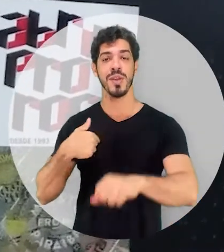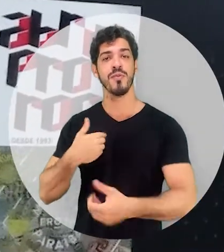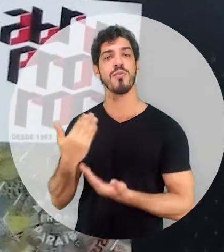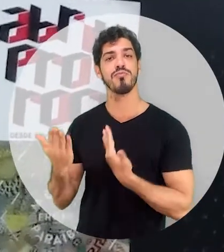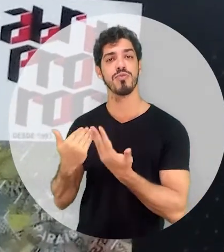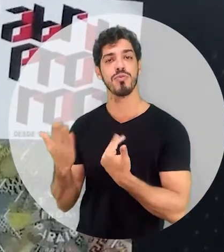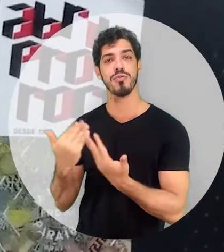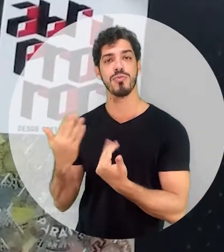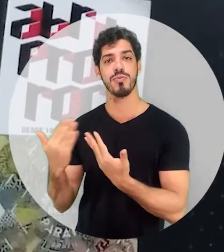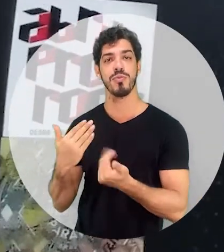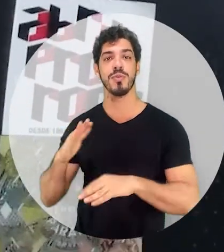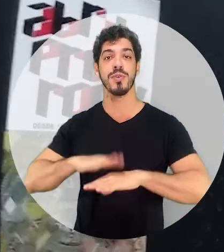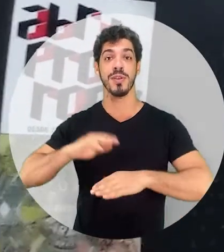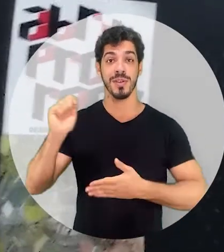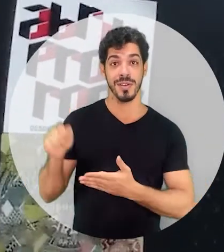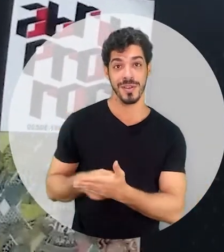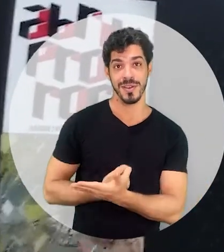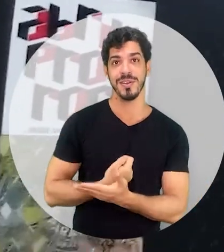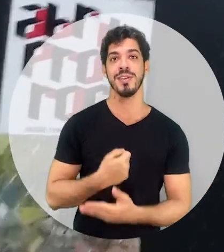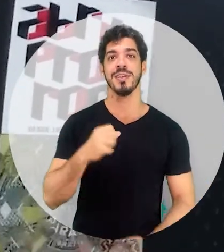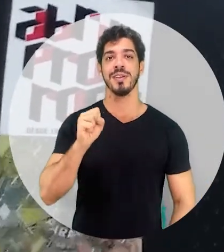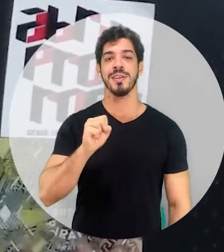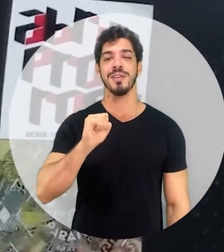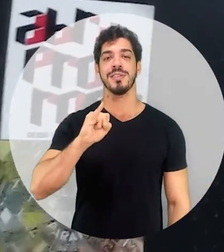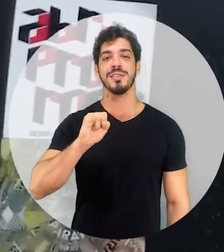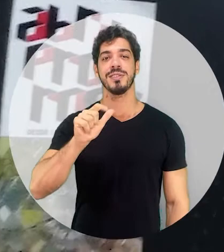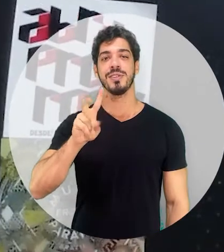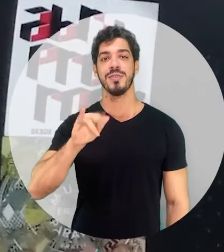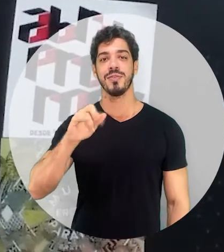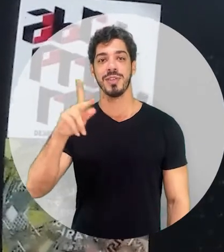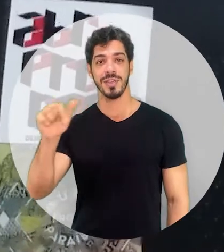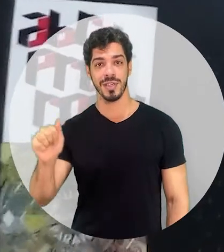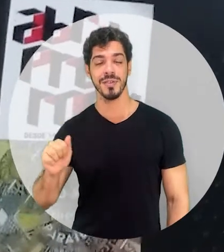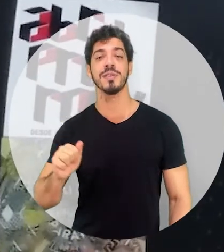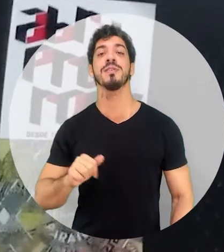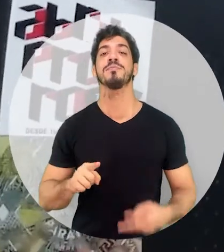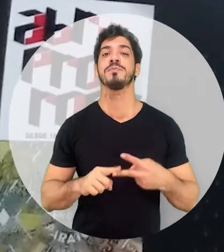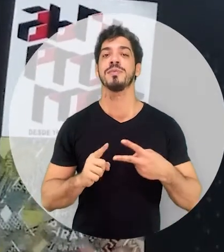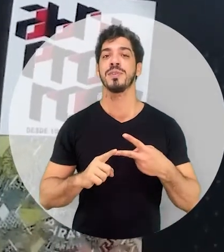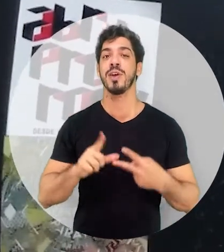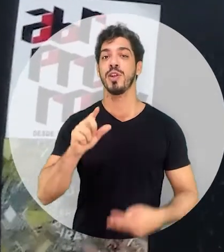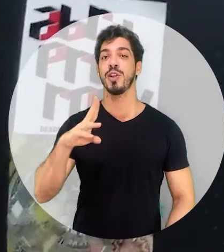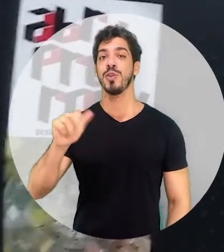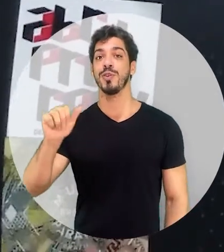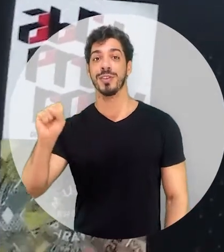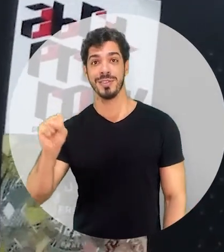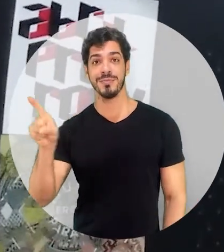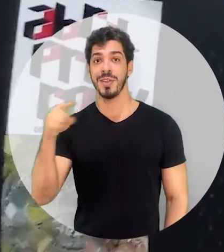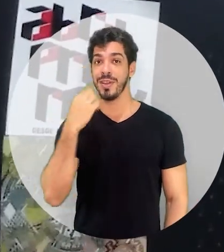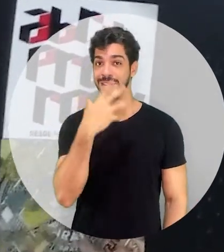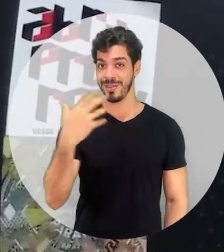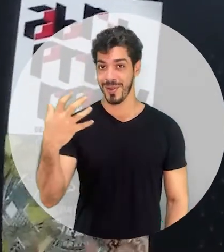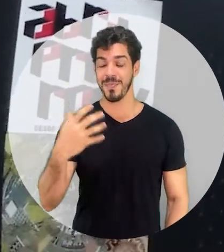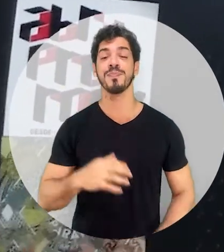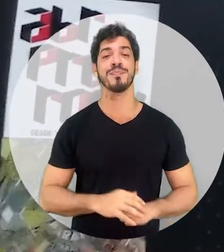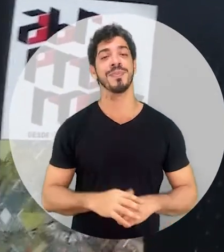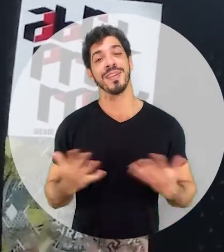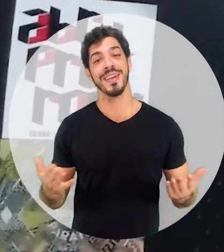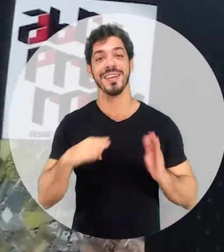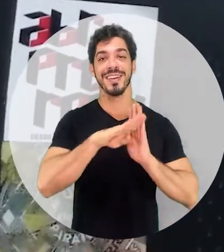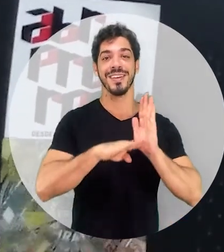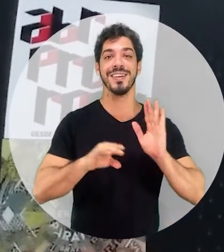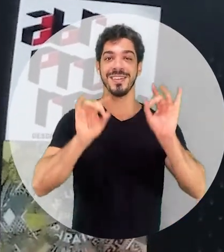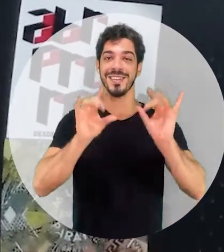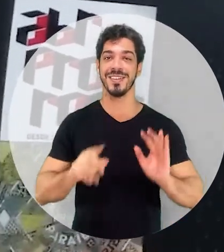escritora Silvinha França e com o cantor e compositor Lucas Bezerra. É isso, mais uma agenda